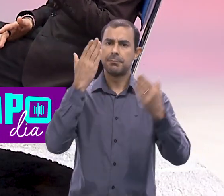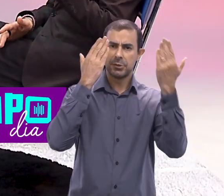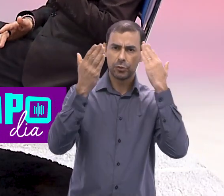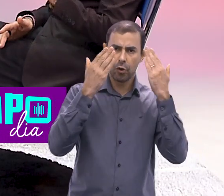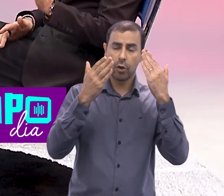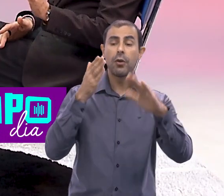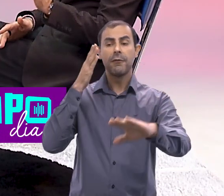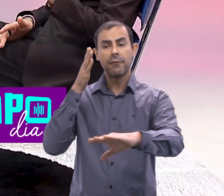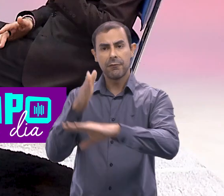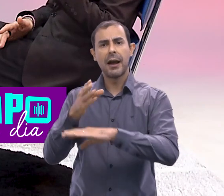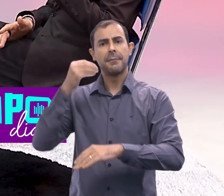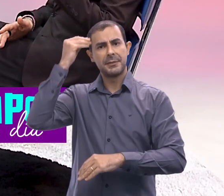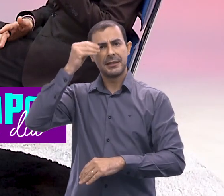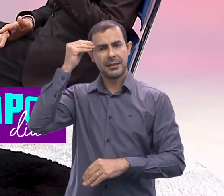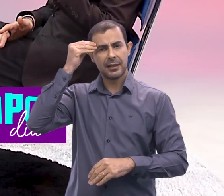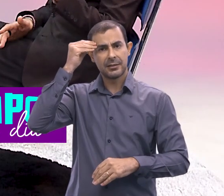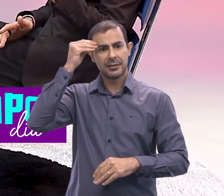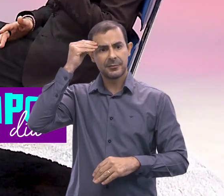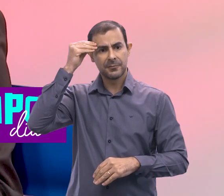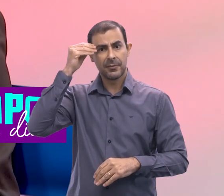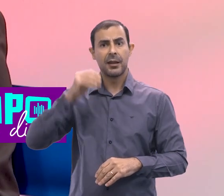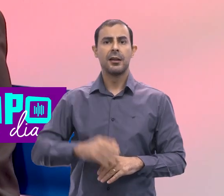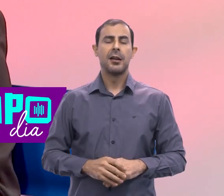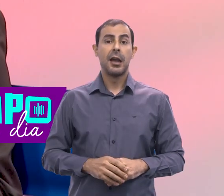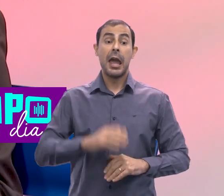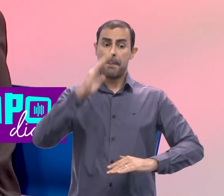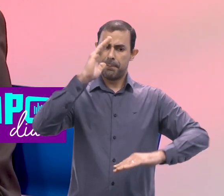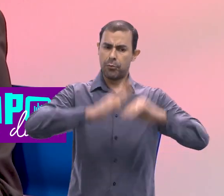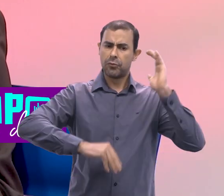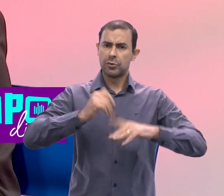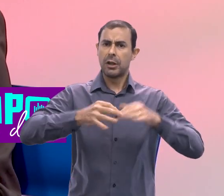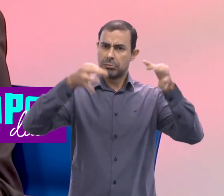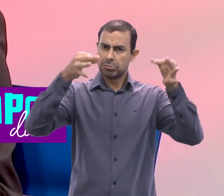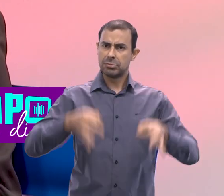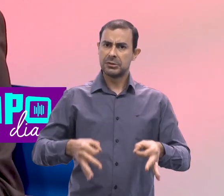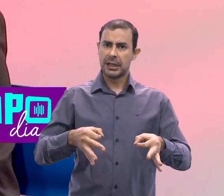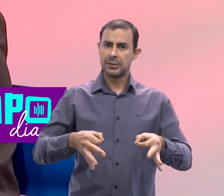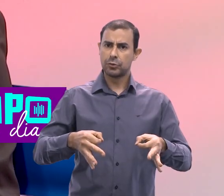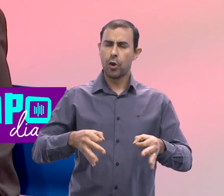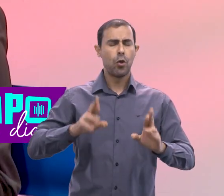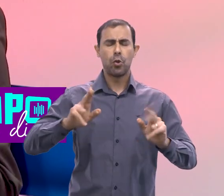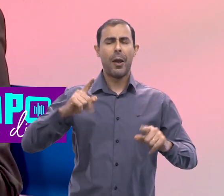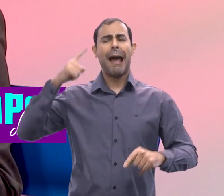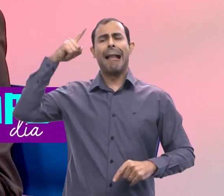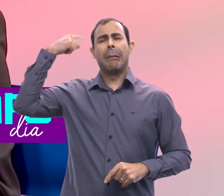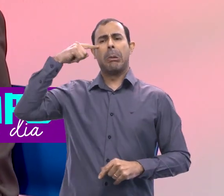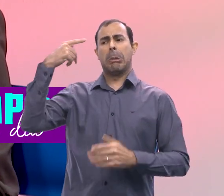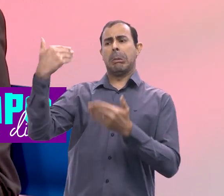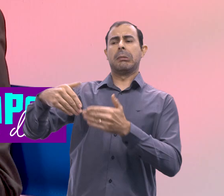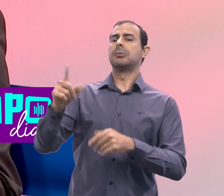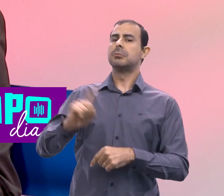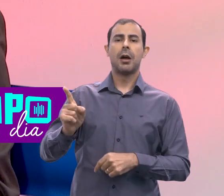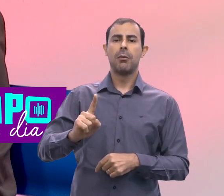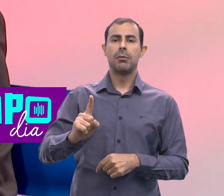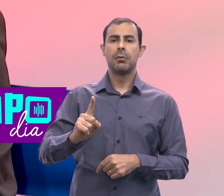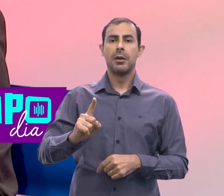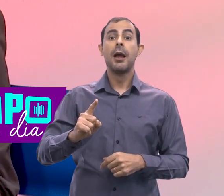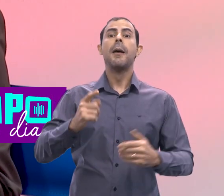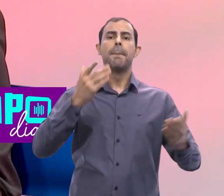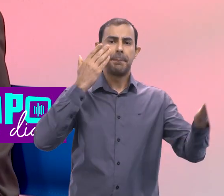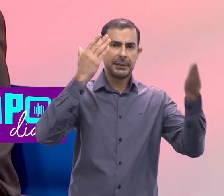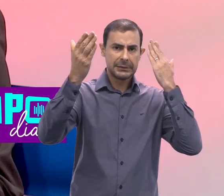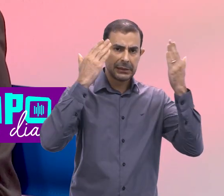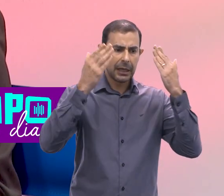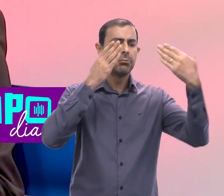psiquiatra. Psicólogo não é profissional para louco e psiquiatra não é profissional para louco. Psiquiatra, ele atende criança